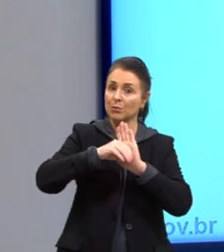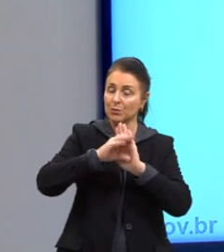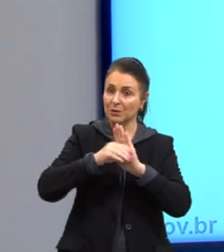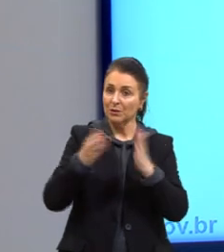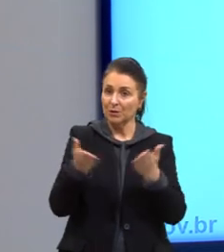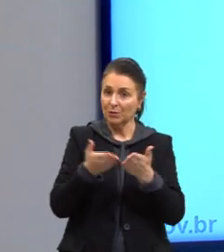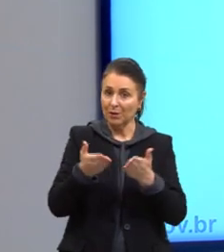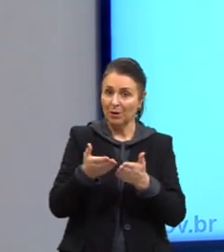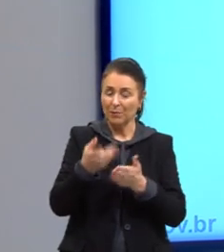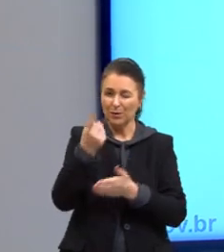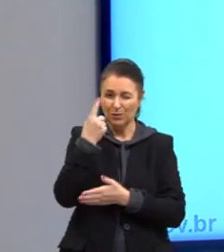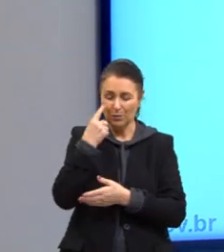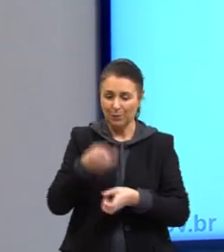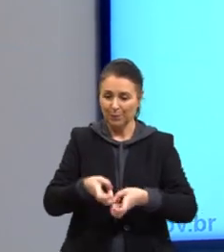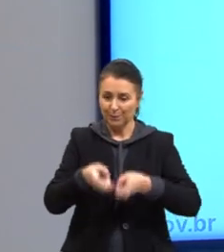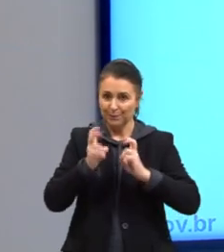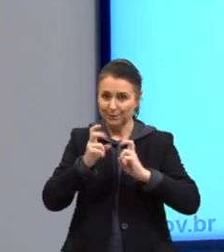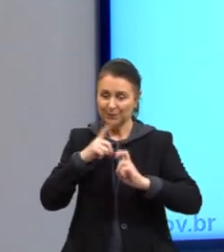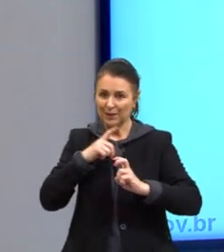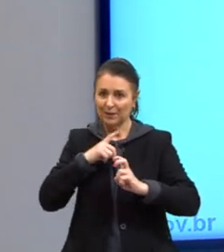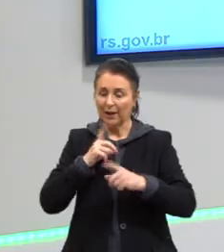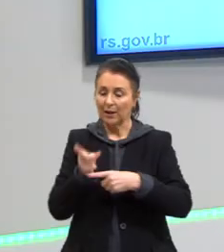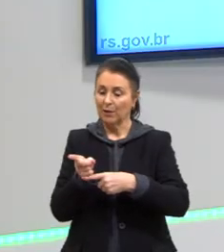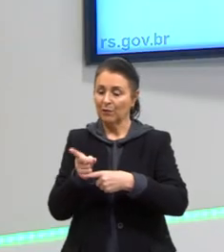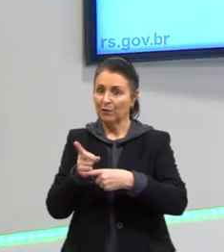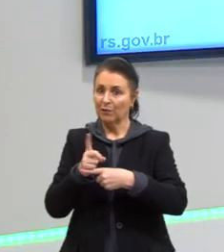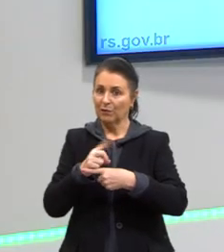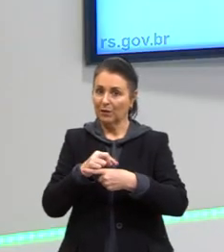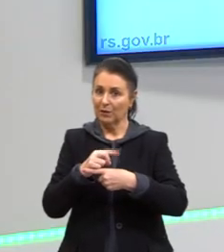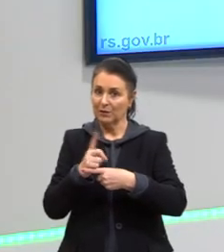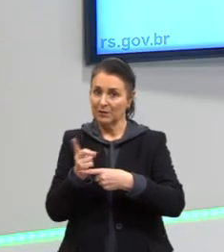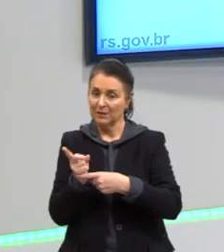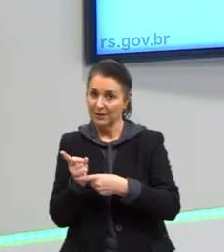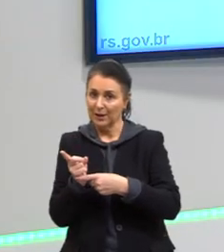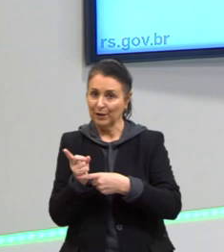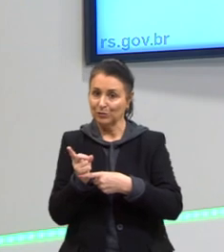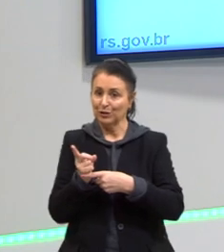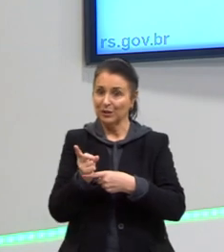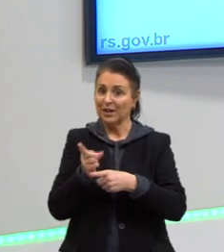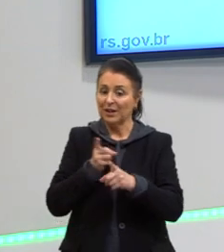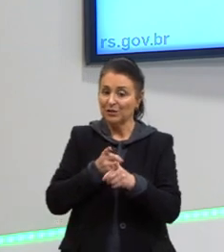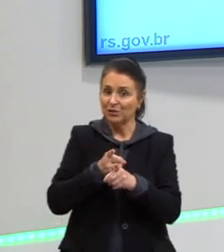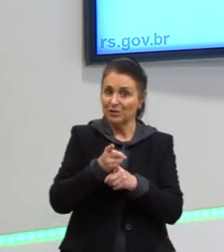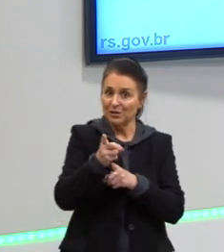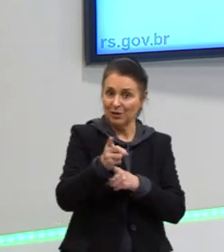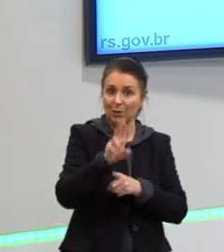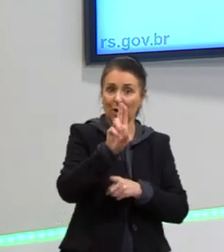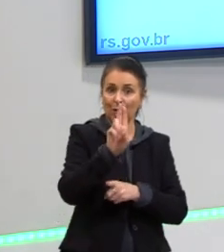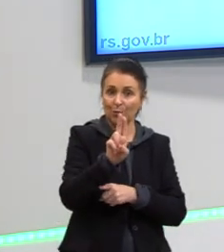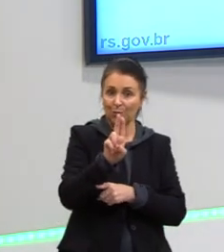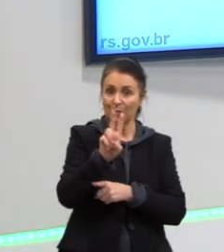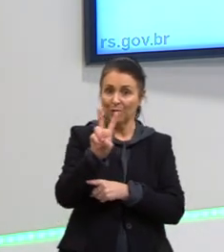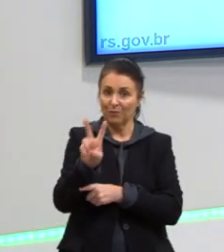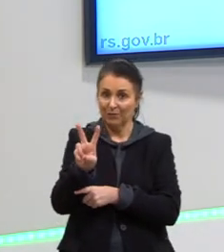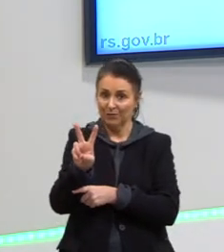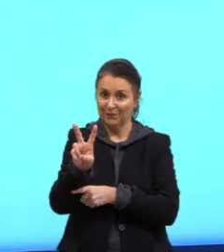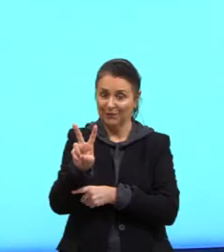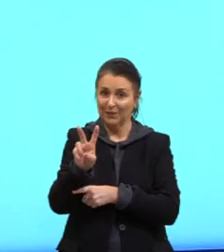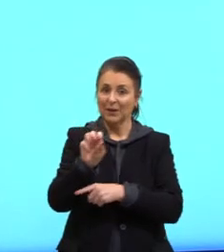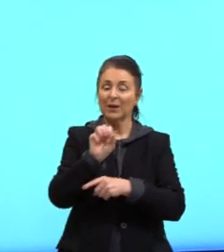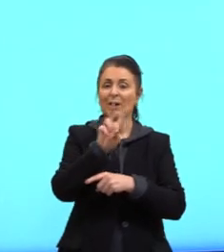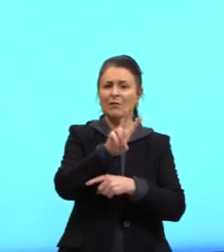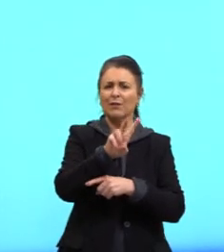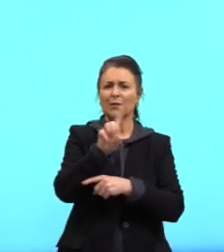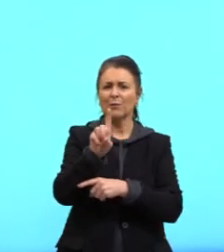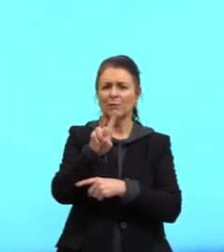para a gente ver a gente tem aqui a velocidade tangencial a gente chama o ver né essa velocidade v1